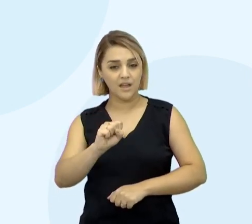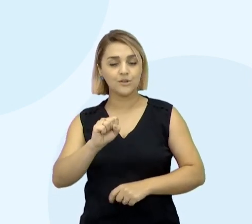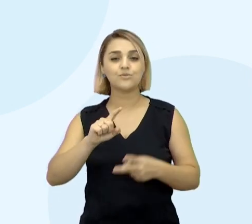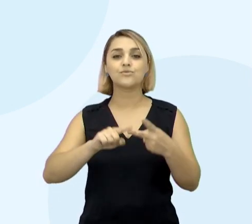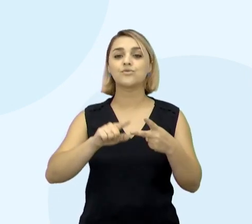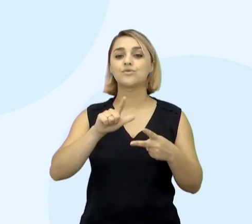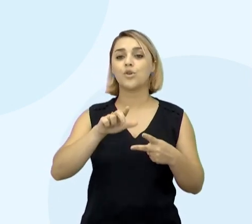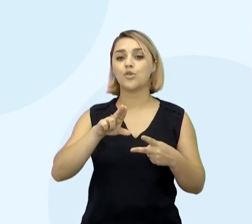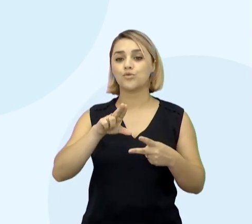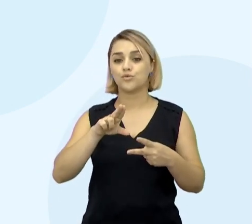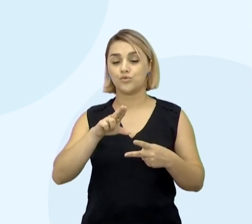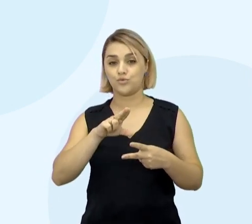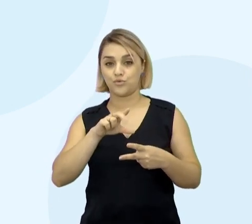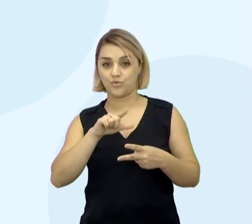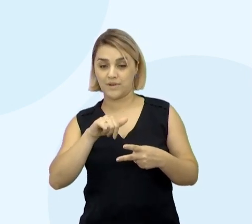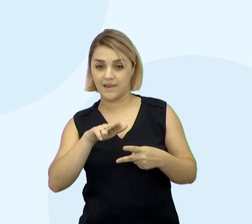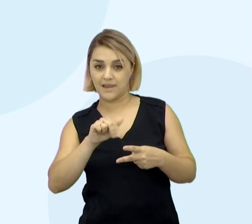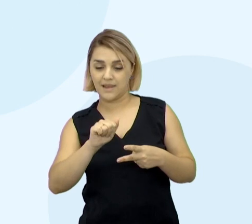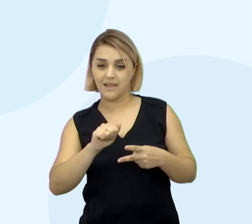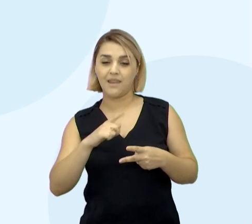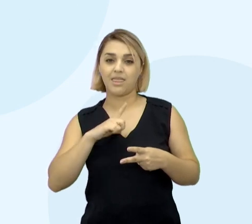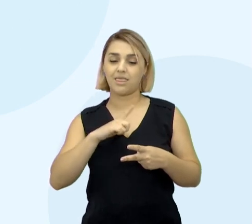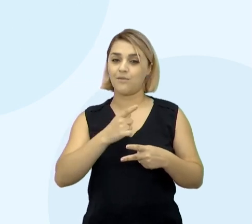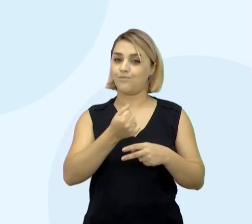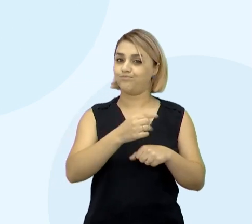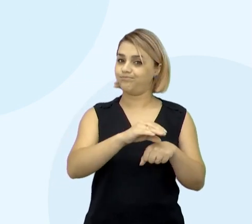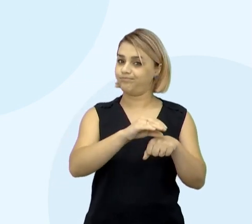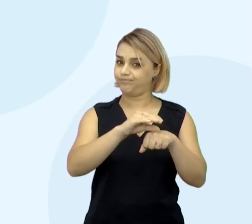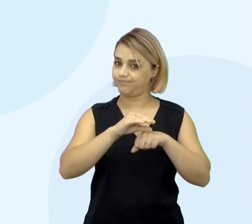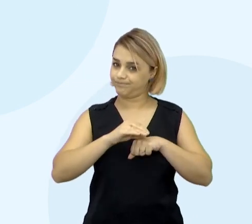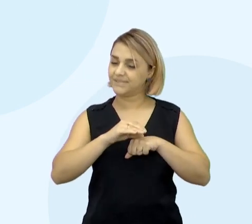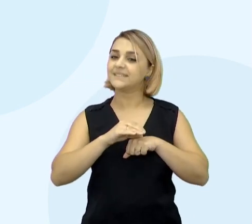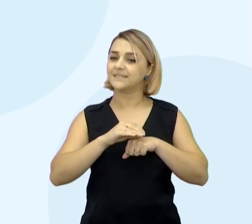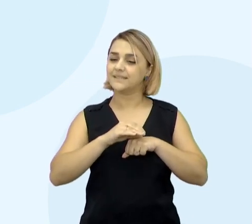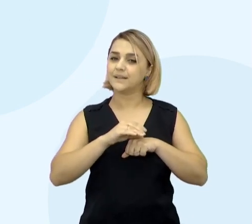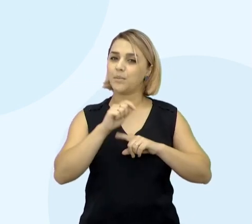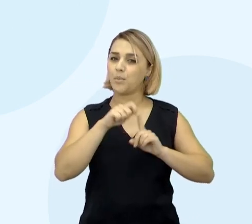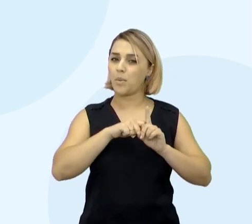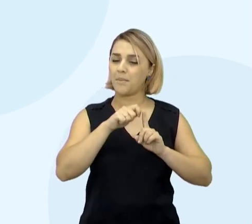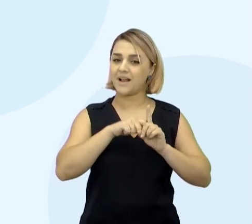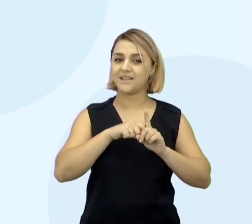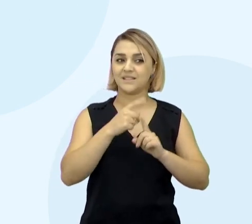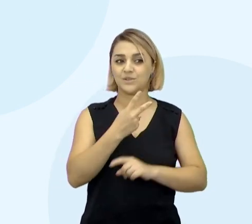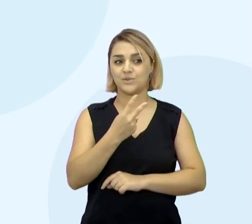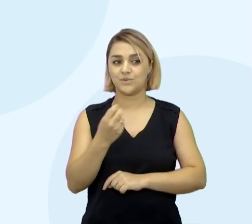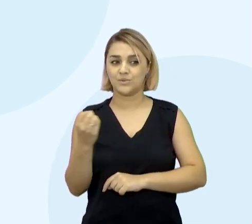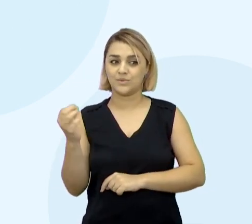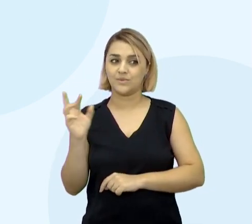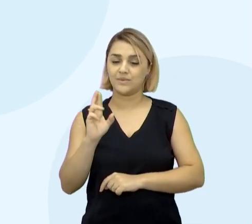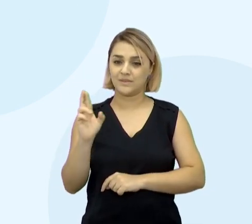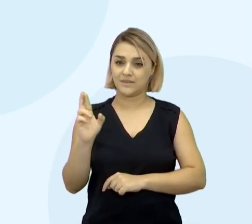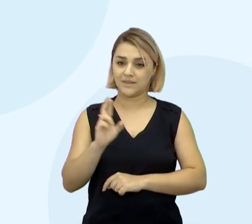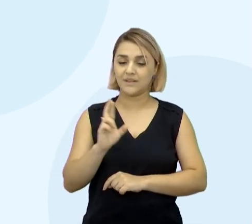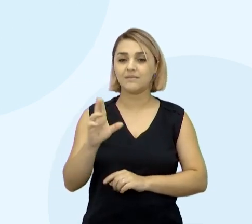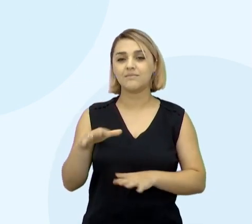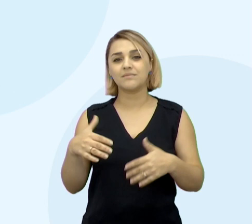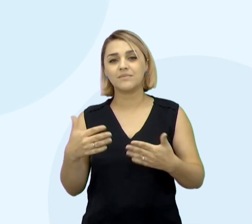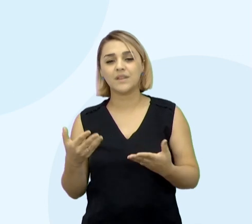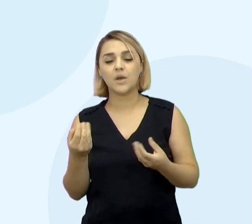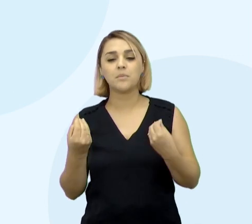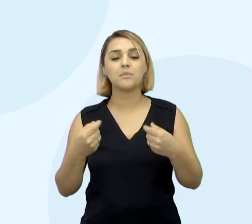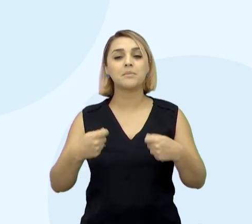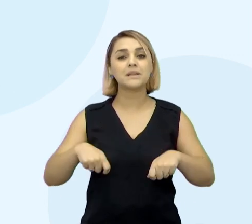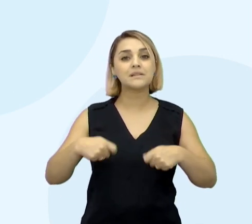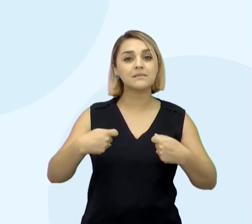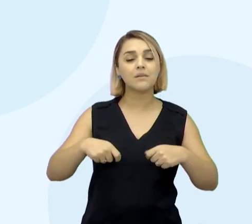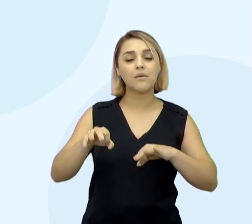uma mesada no valor de R$200 cada. Dessa forma, eles precisam planejar como